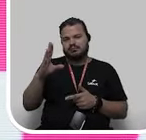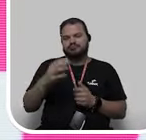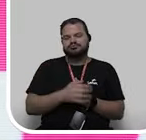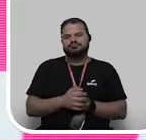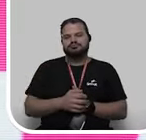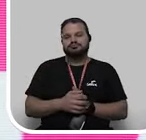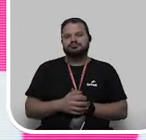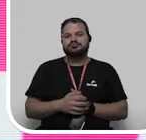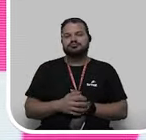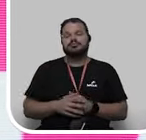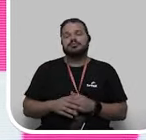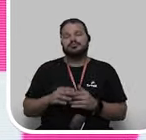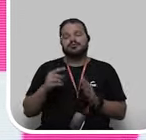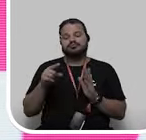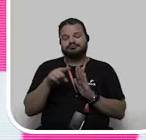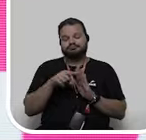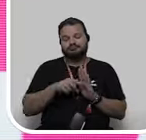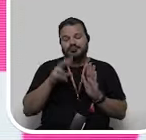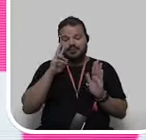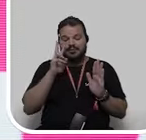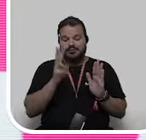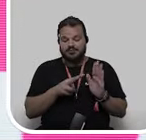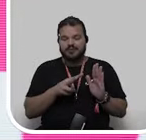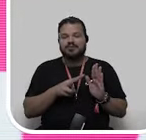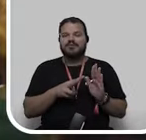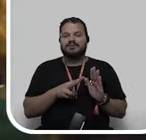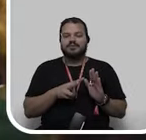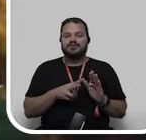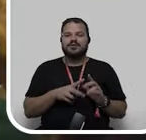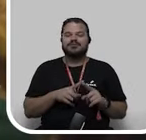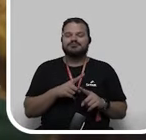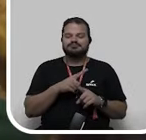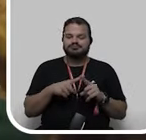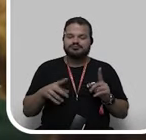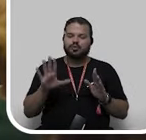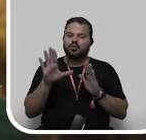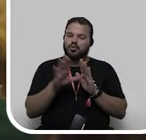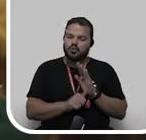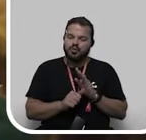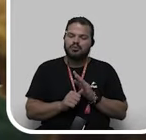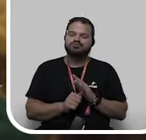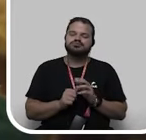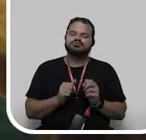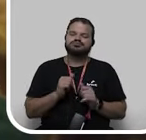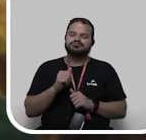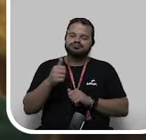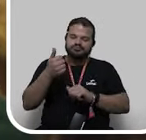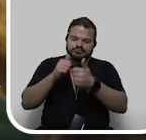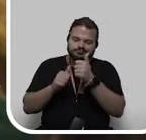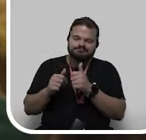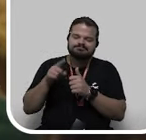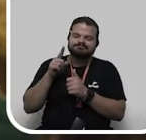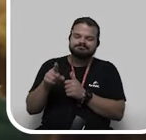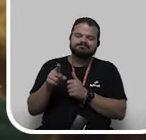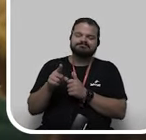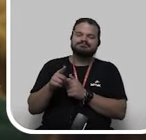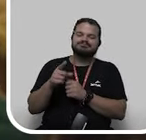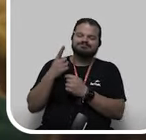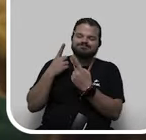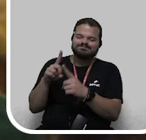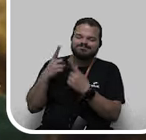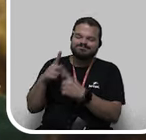Então a gente vê cada vez mais o crime movendo para o universo tecnológico, explorando vulnerabilidades,